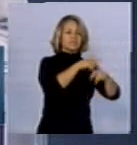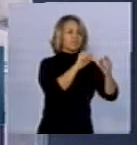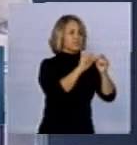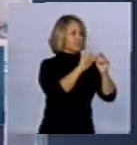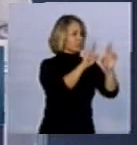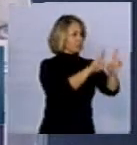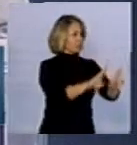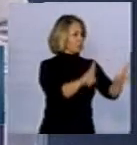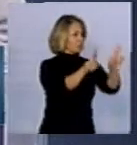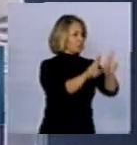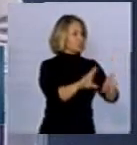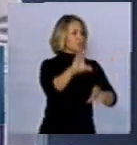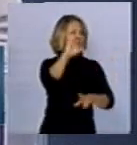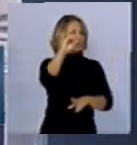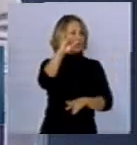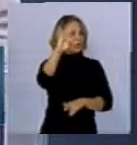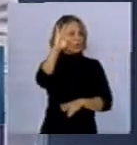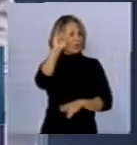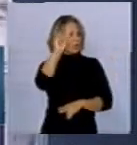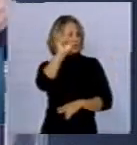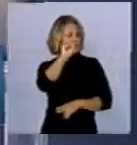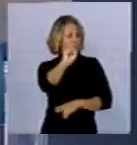das cotas